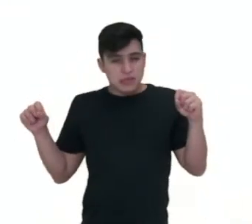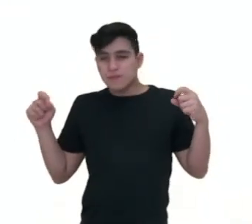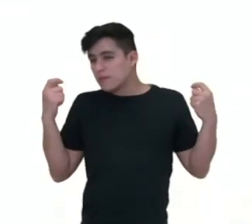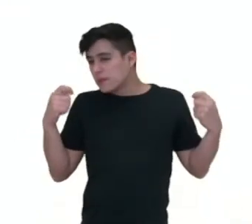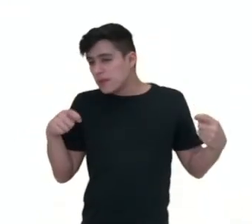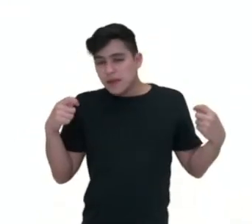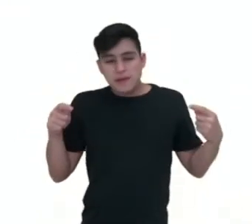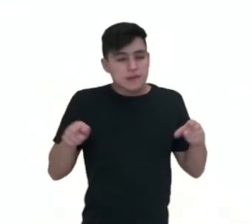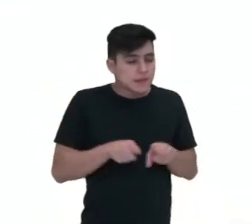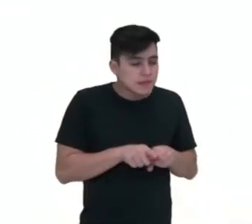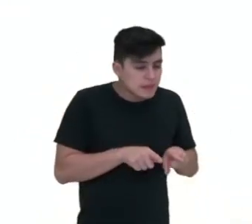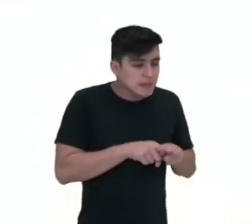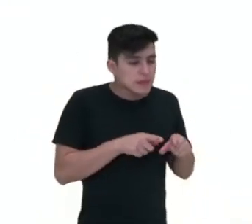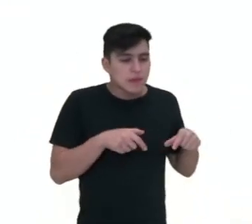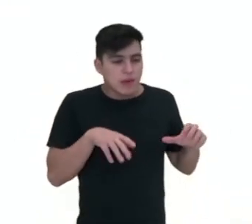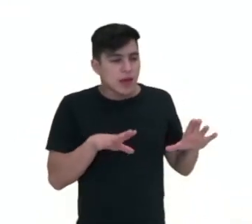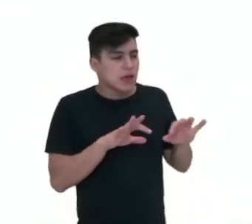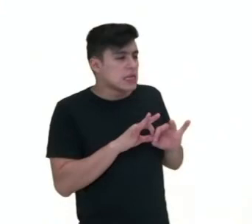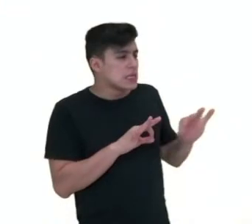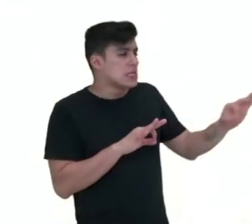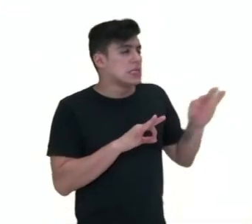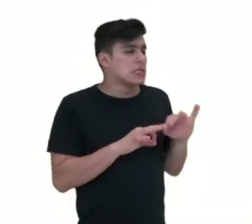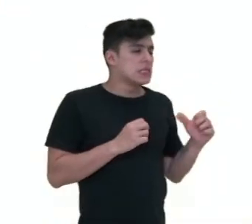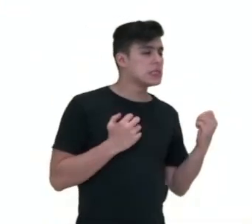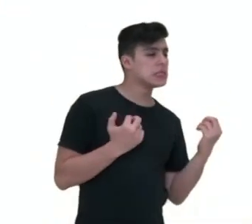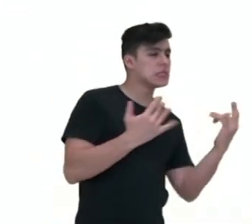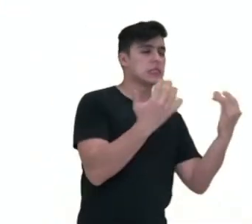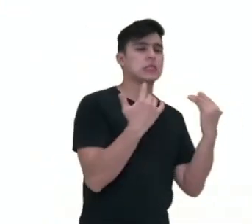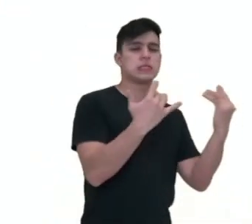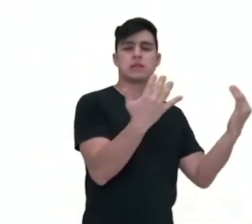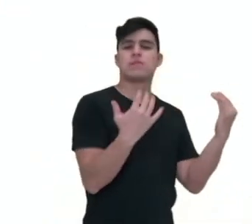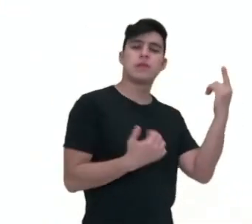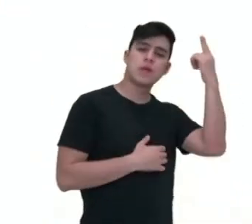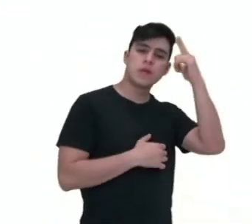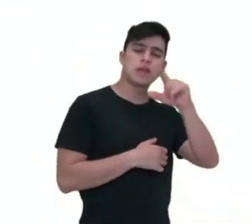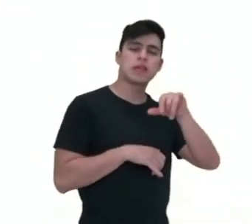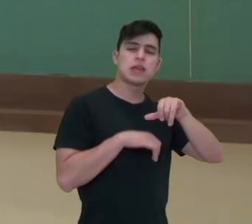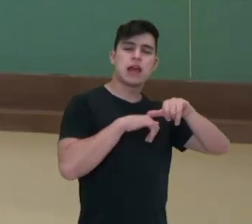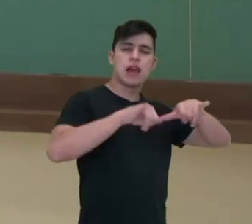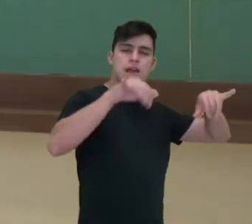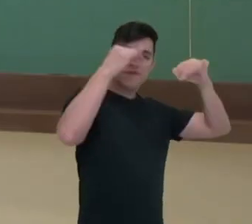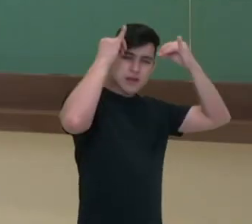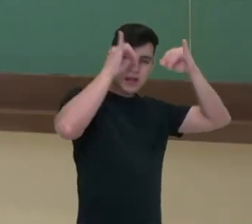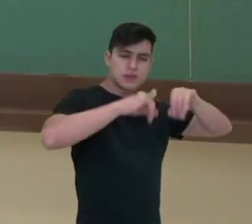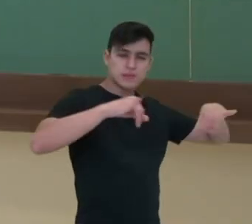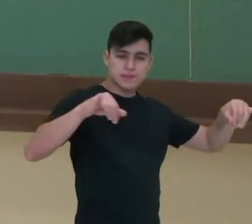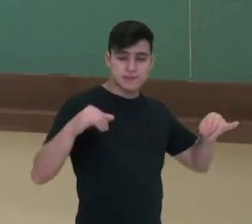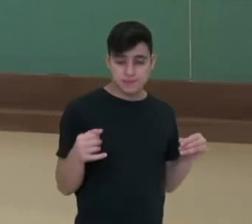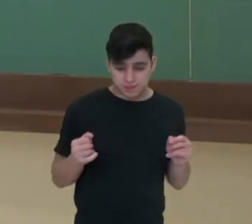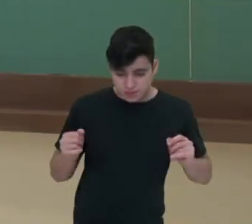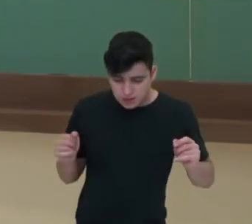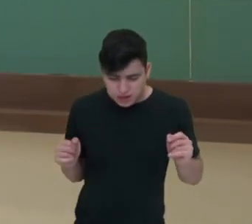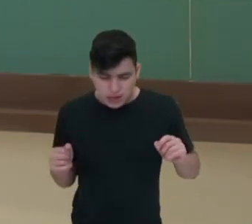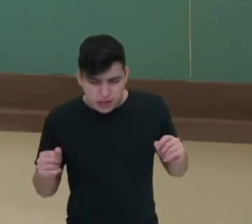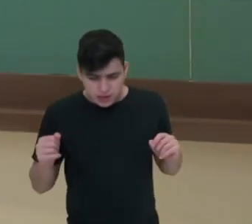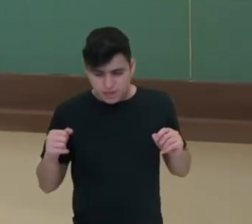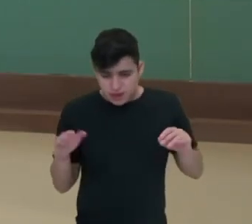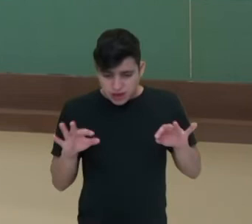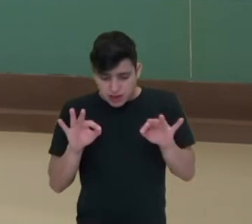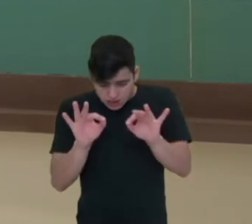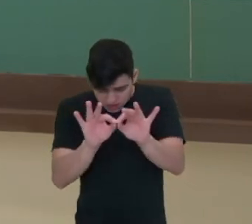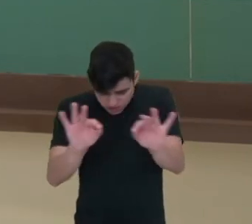necessário encontrar pastagens cada vez mais distantes para a criação de gado. Então, como as áreas estavam sendo utilizadas para a